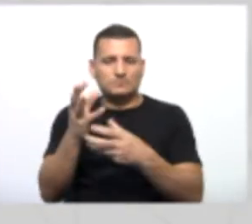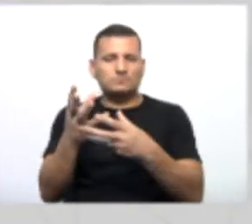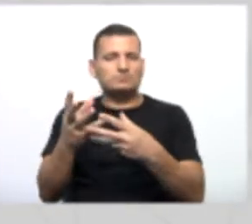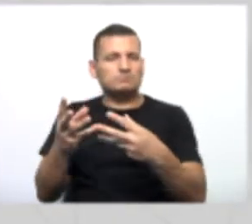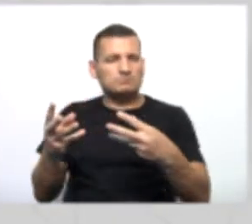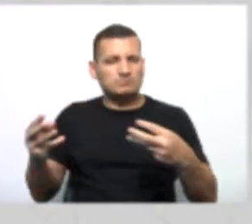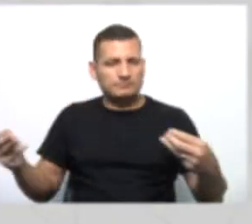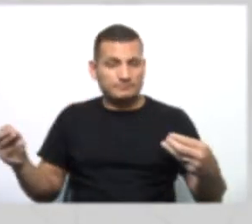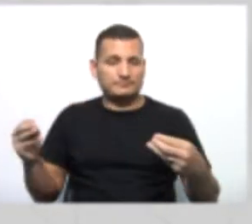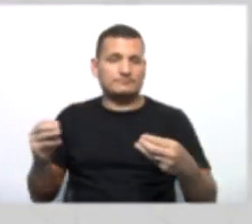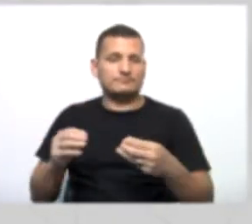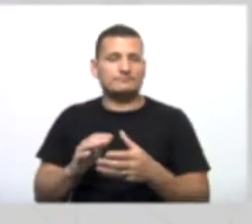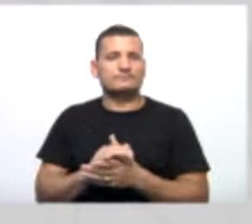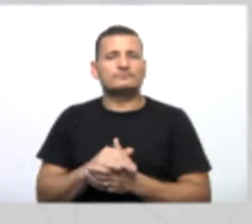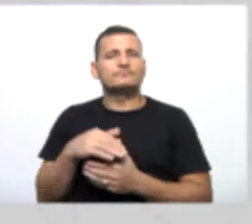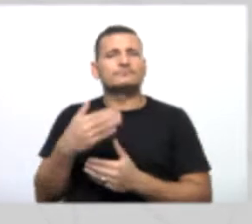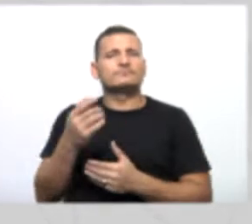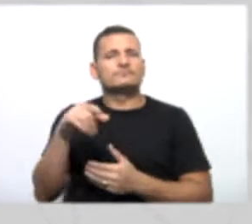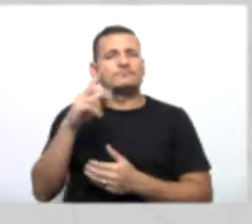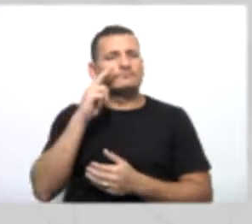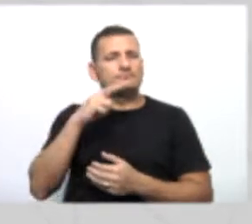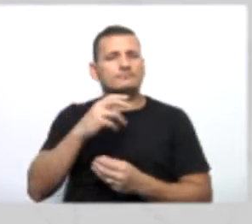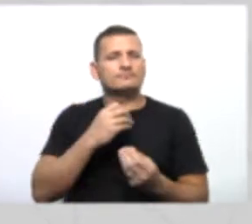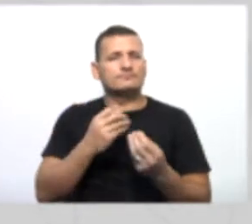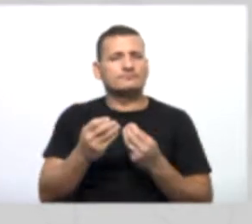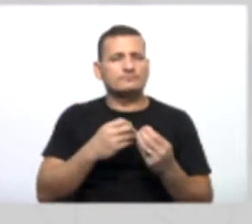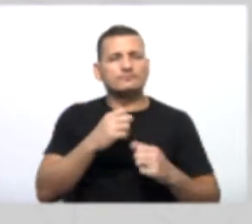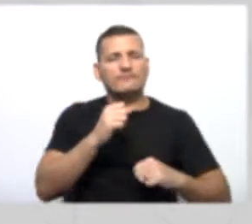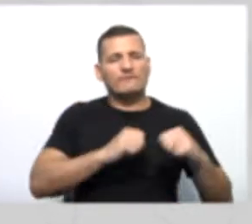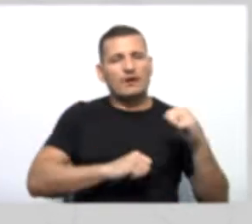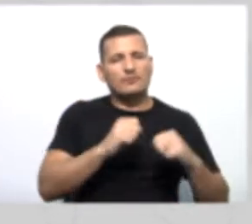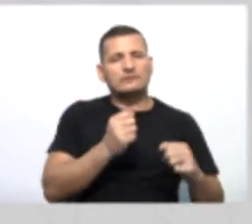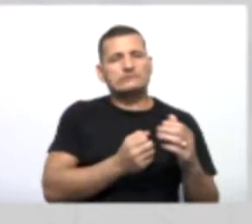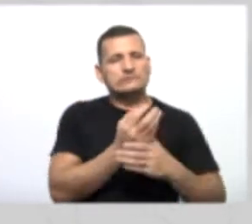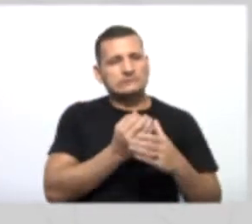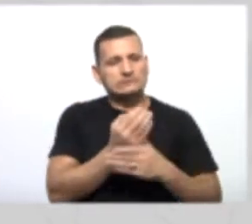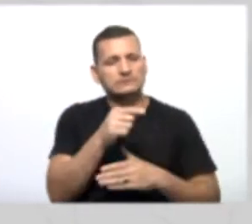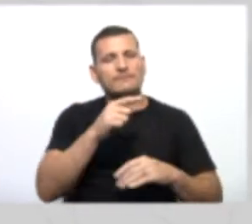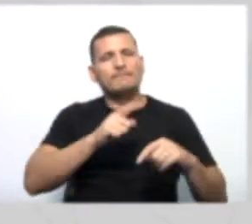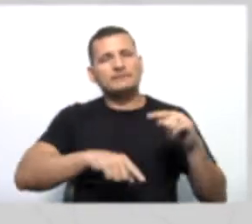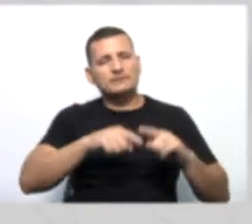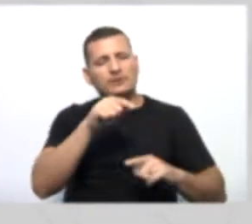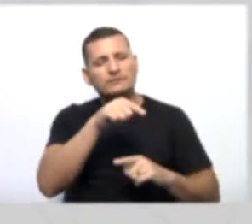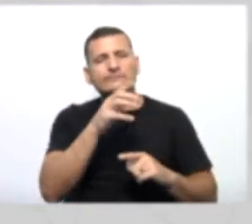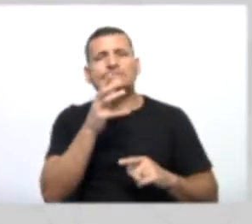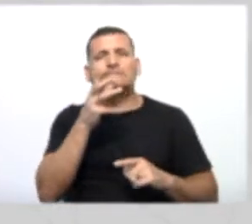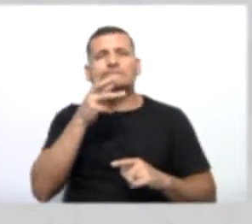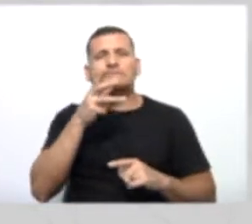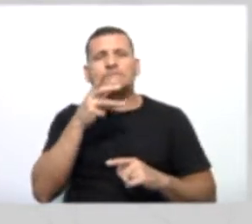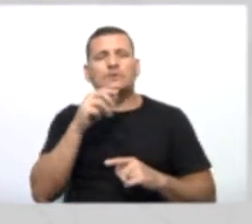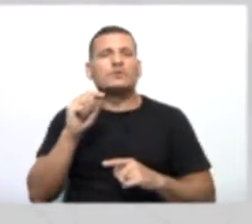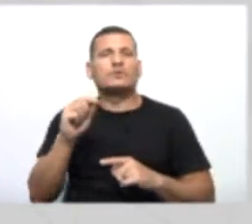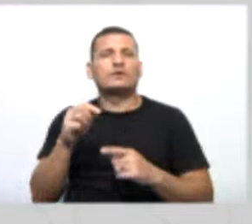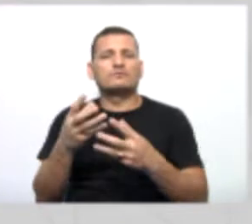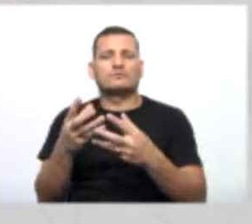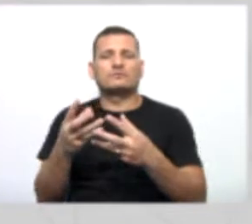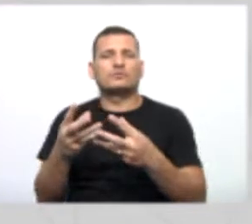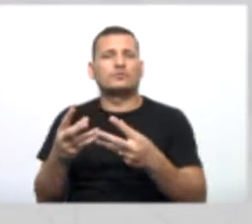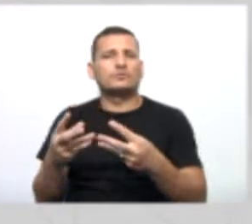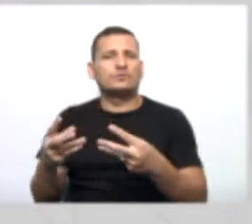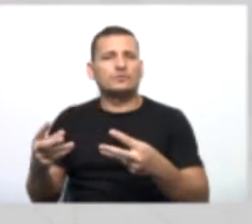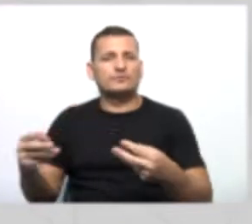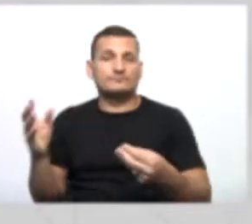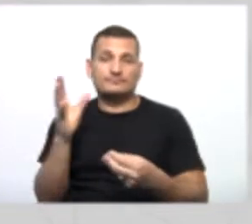produzimos muito material que demora a acabar, não é? Que demora a ser absorvido pela